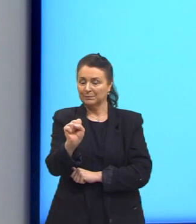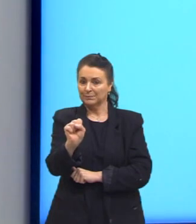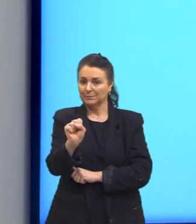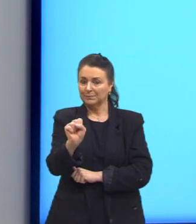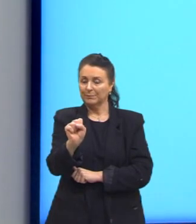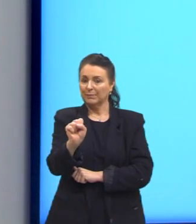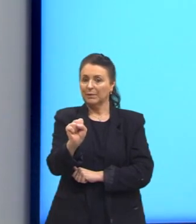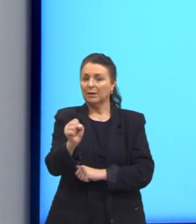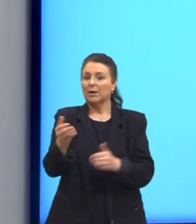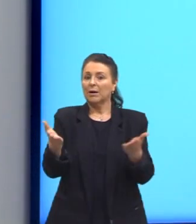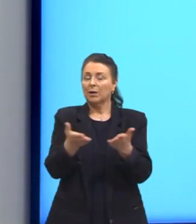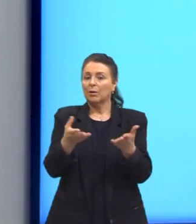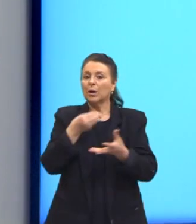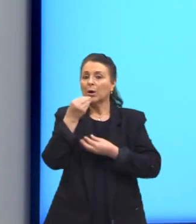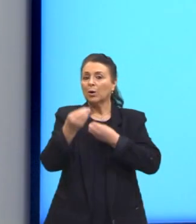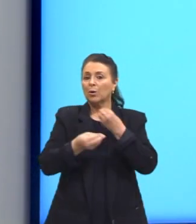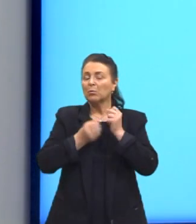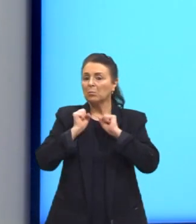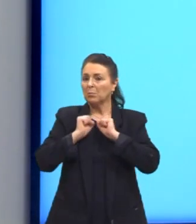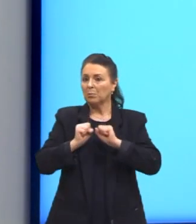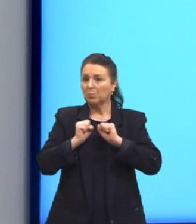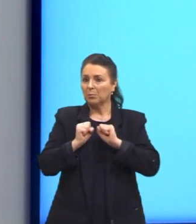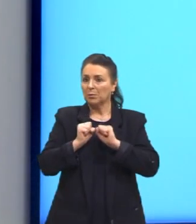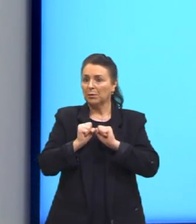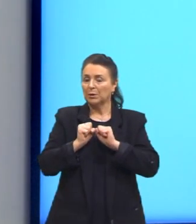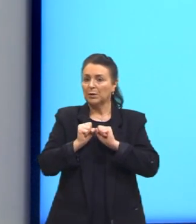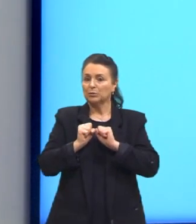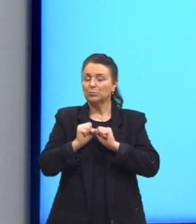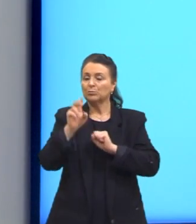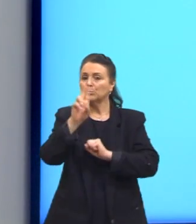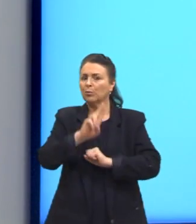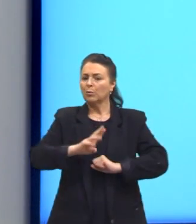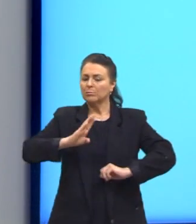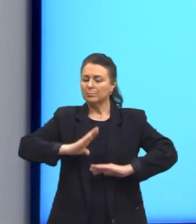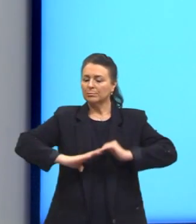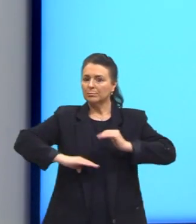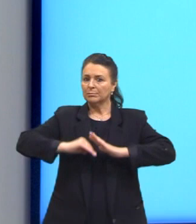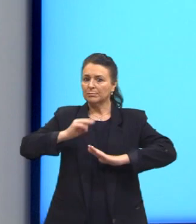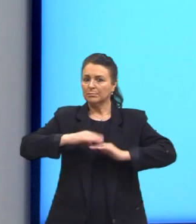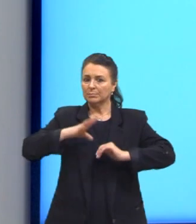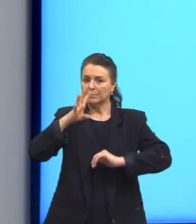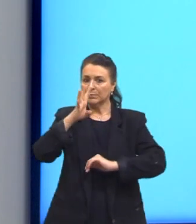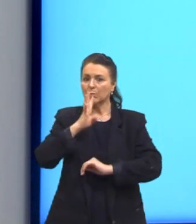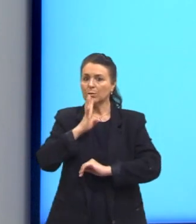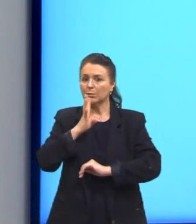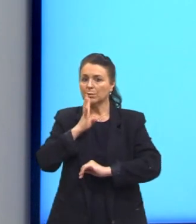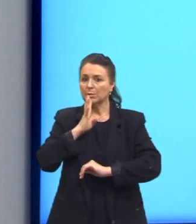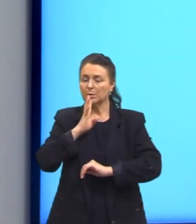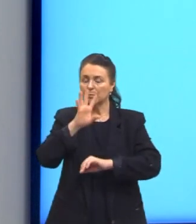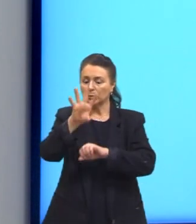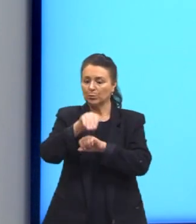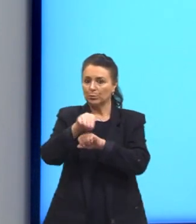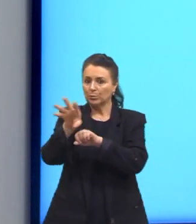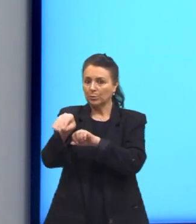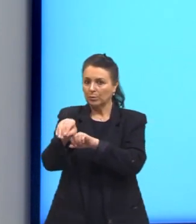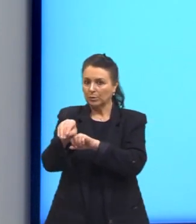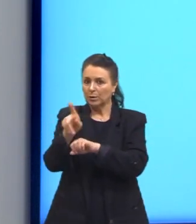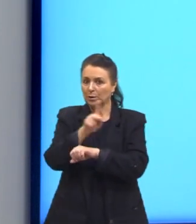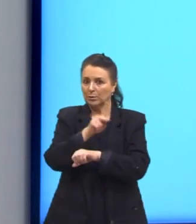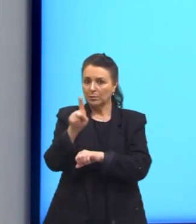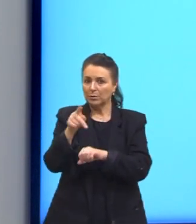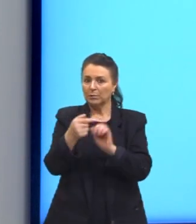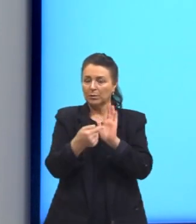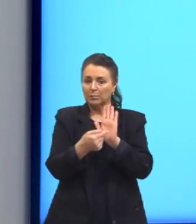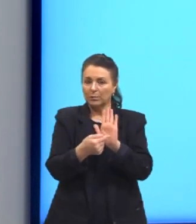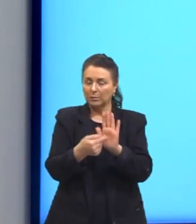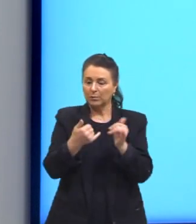Aqui então, gente, como que nós podemos, né, aplicar o conhecimento de determinantes? Eu trouxe esse exemplo aqui para a